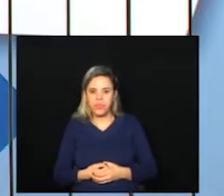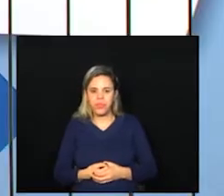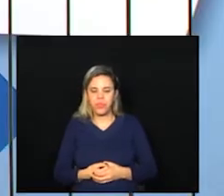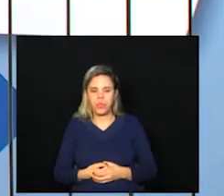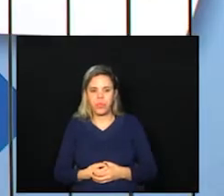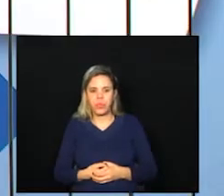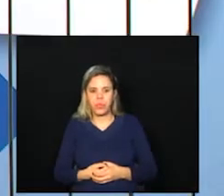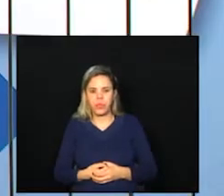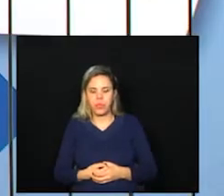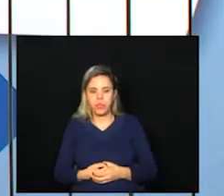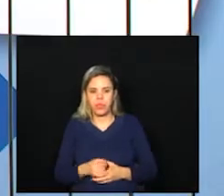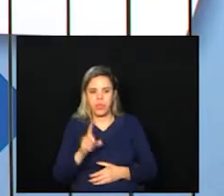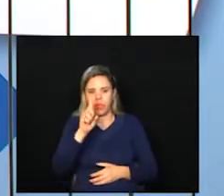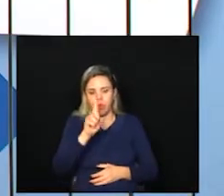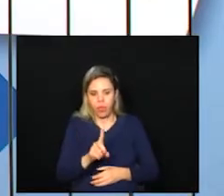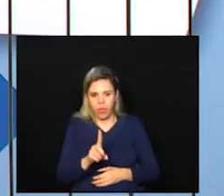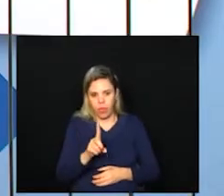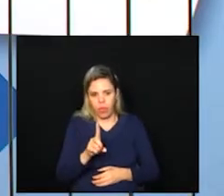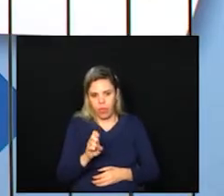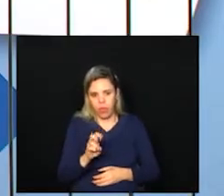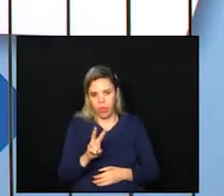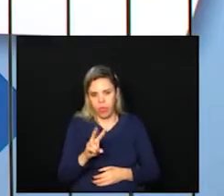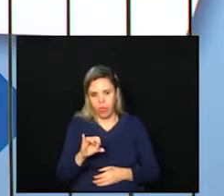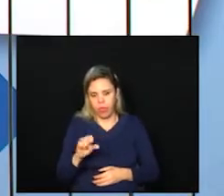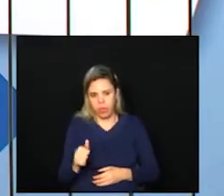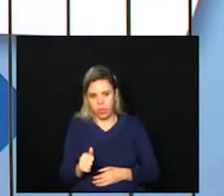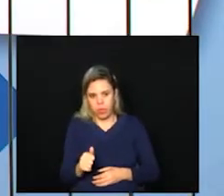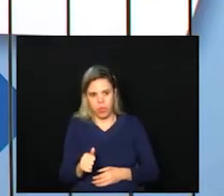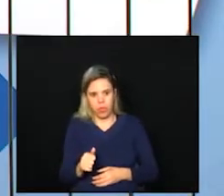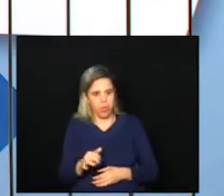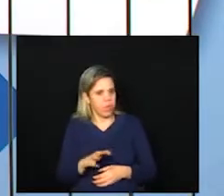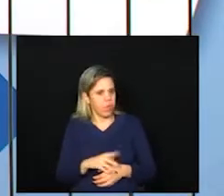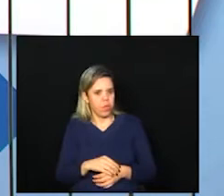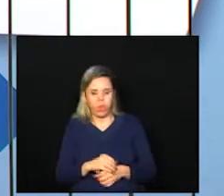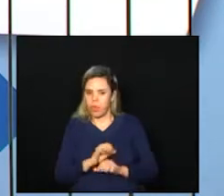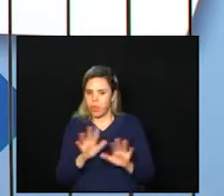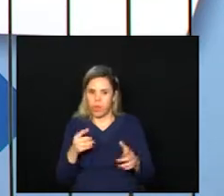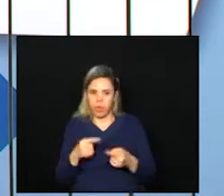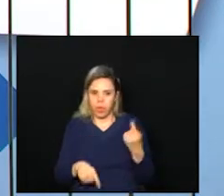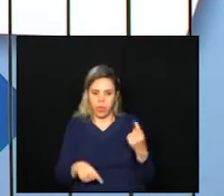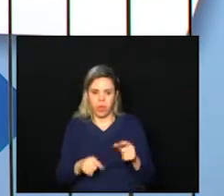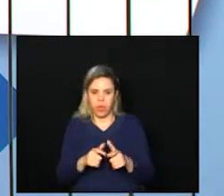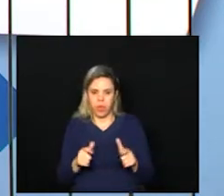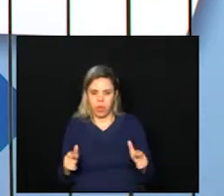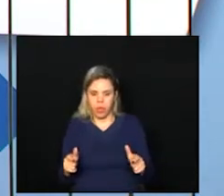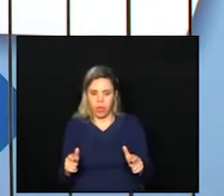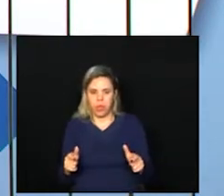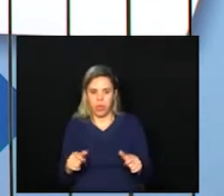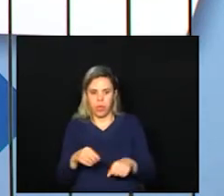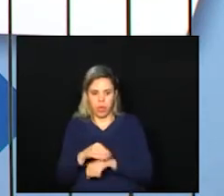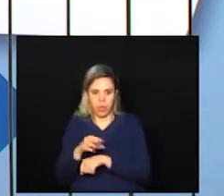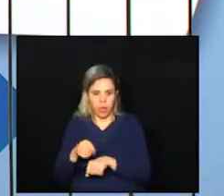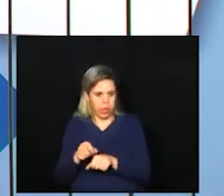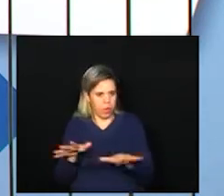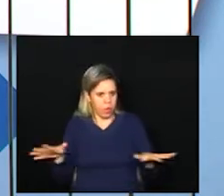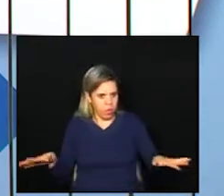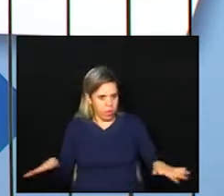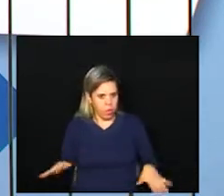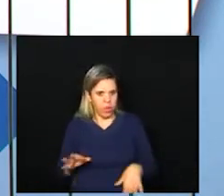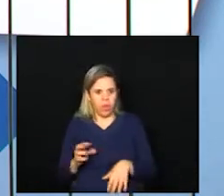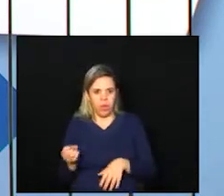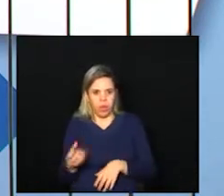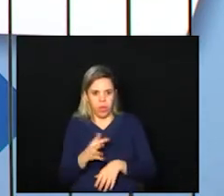De acordo com a diretora da Devisa, esses sintomas não muito claros amplia a transmissão desta